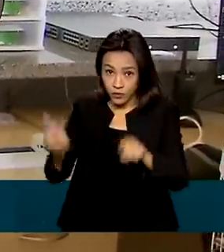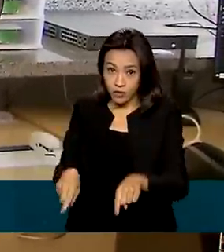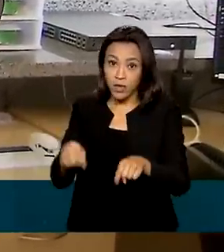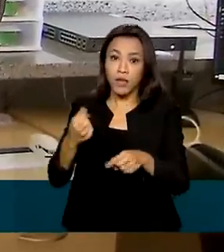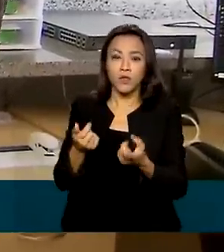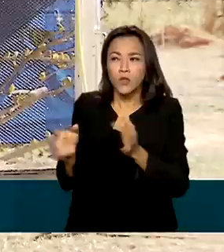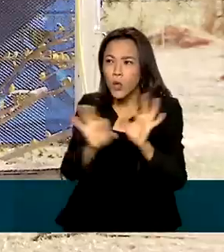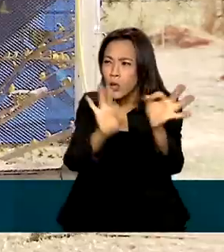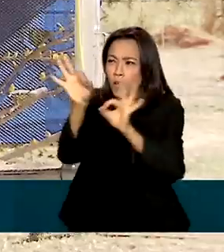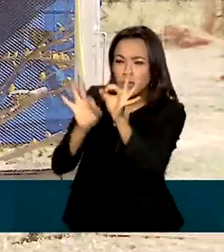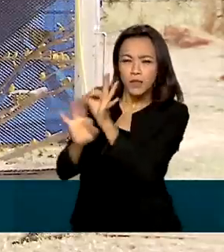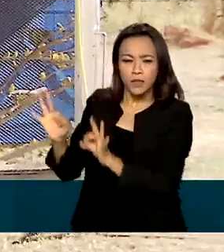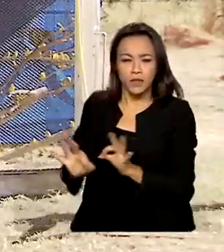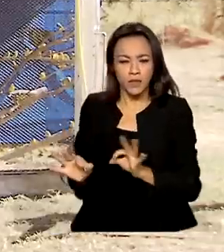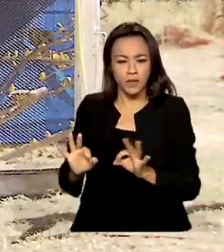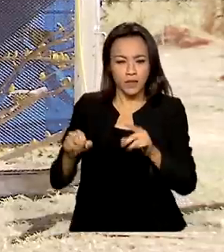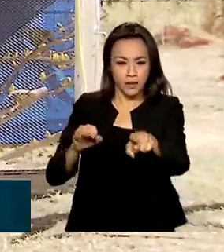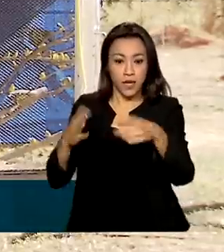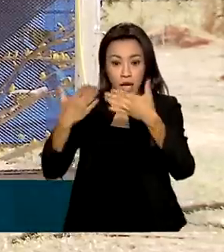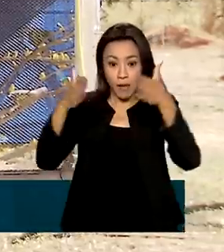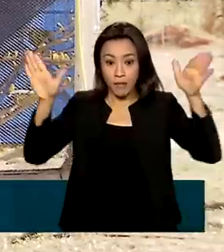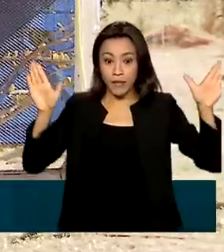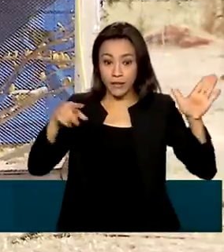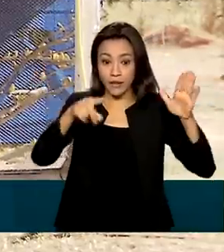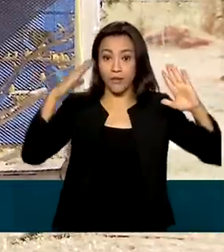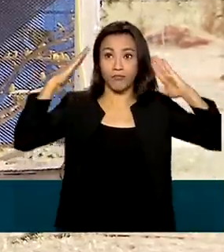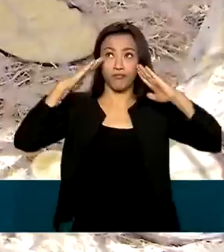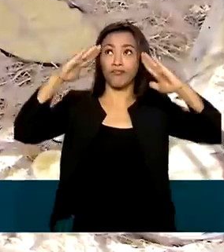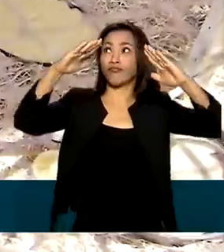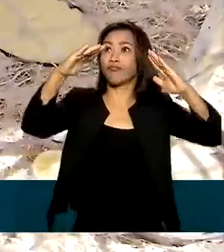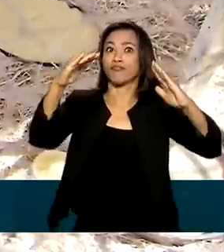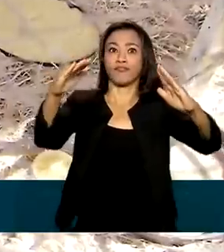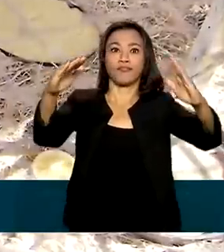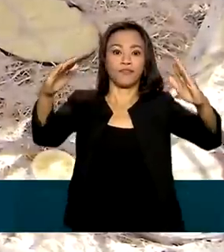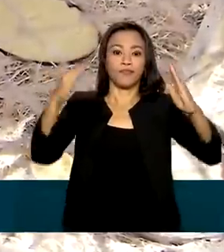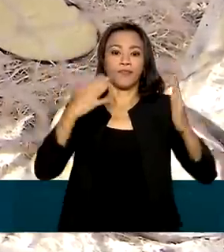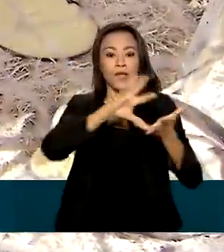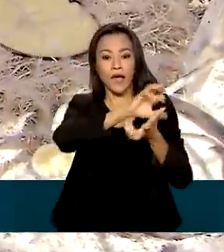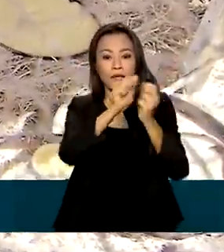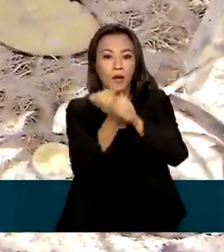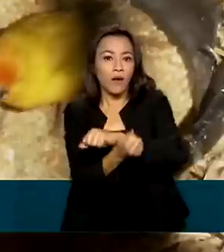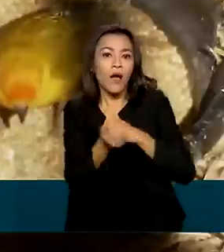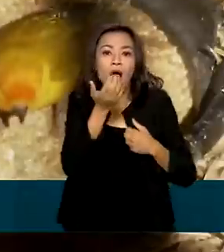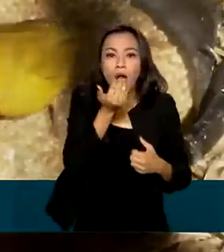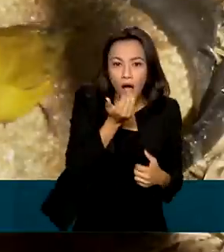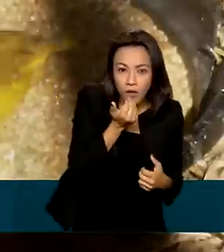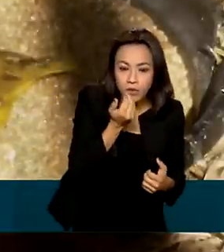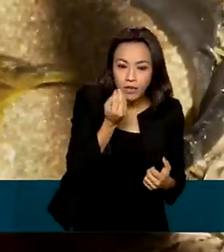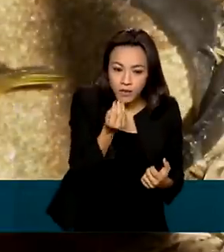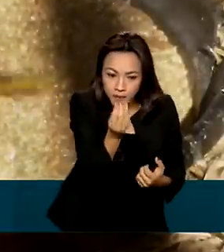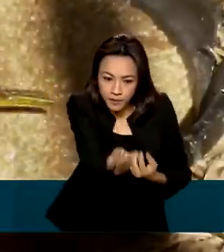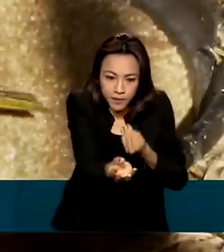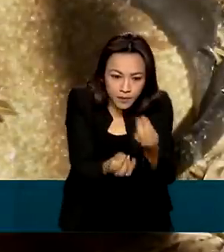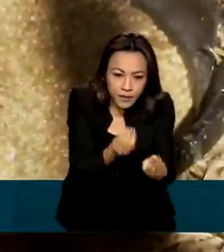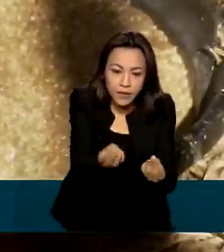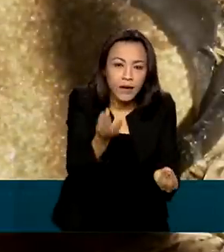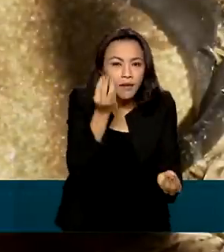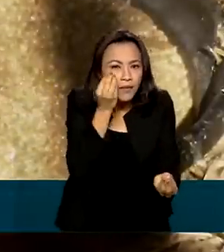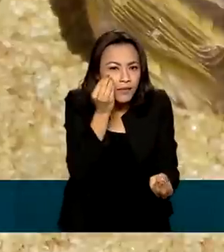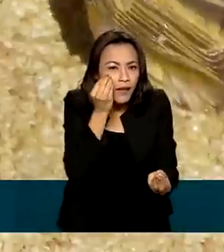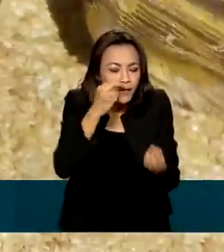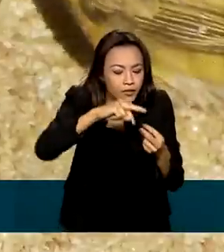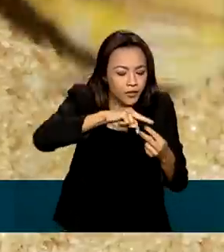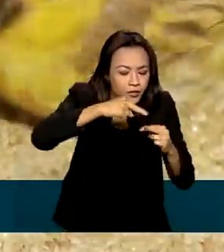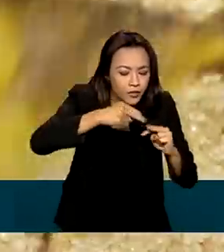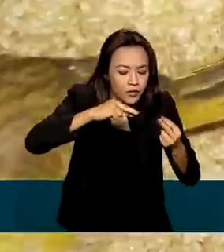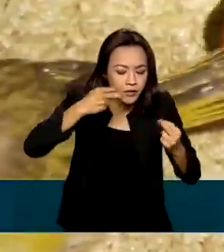estrutura para recebê-los abrindo mais espaço nas instalações adequando a alimentação e realizando até testes